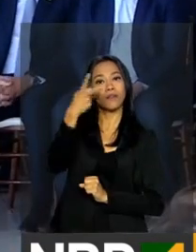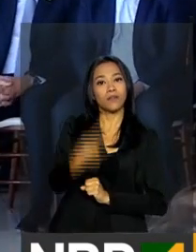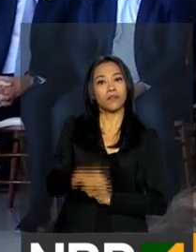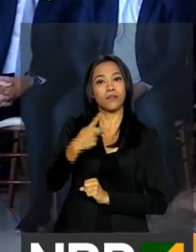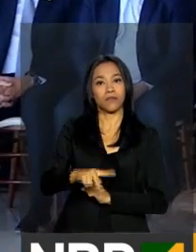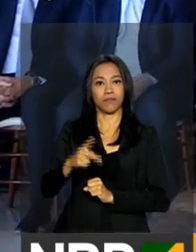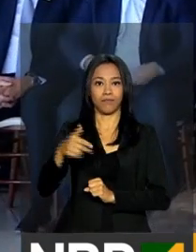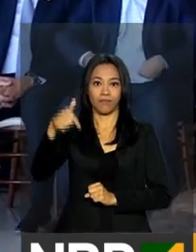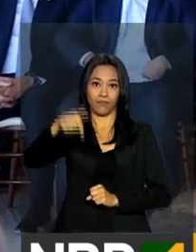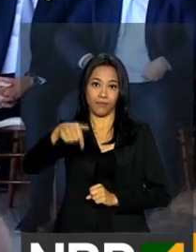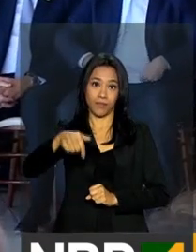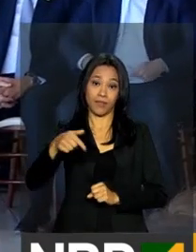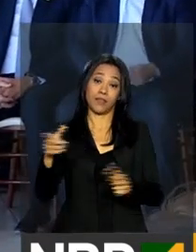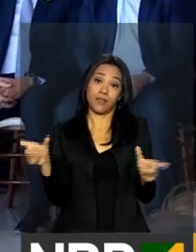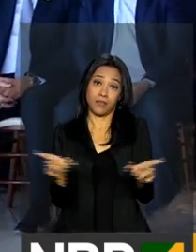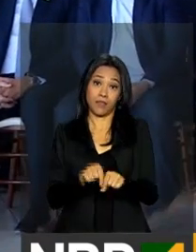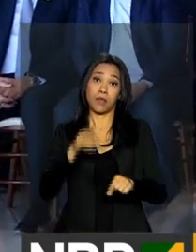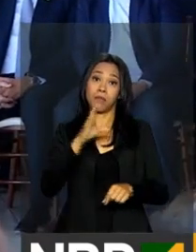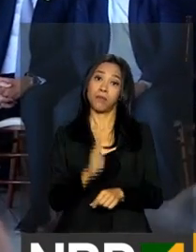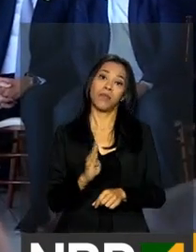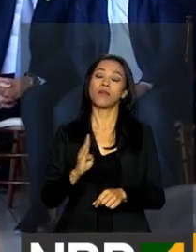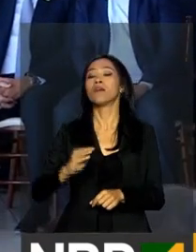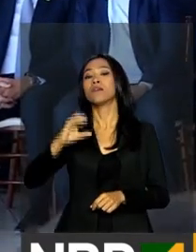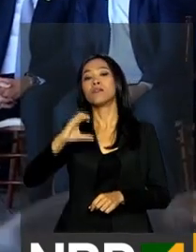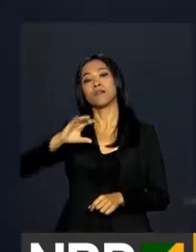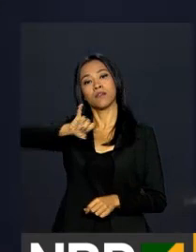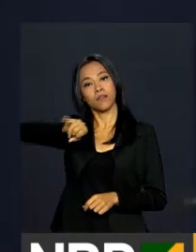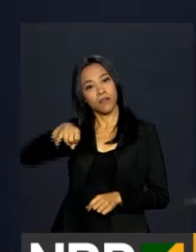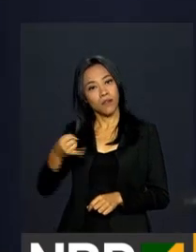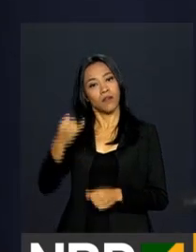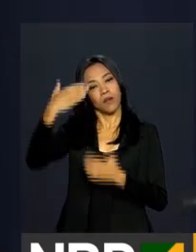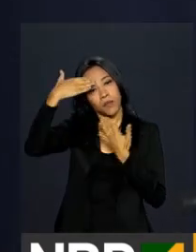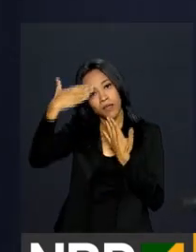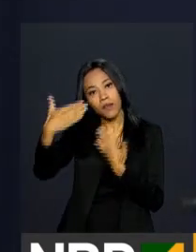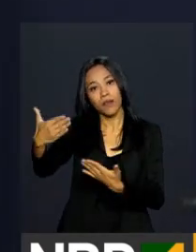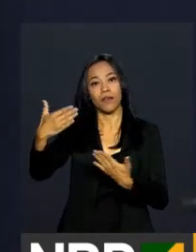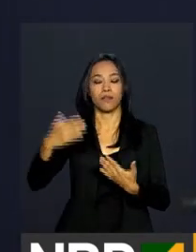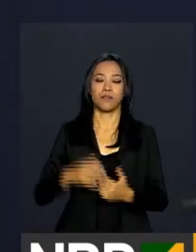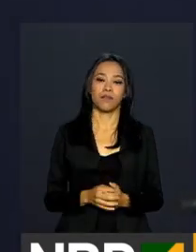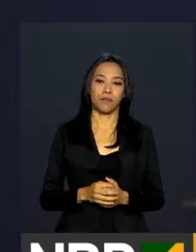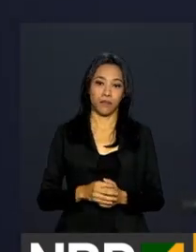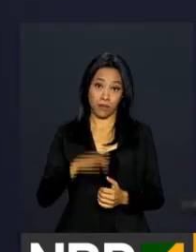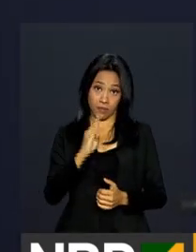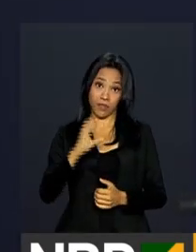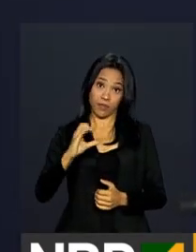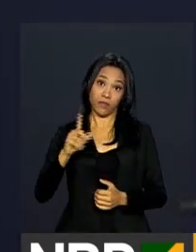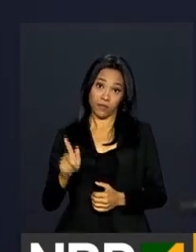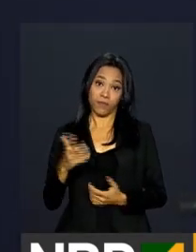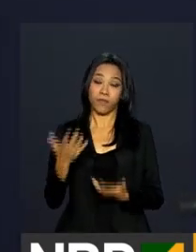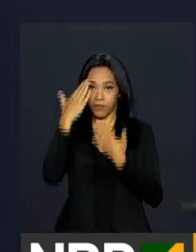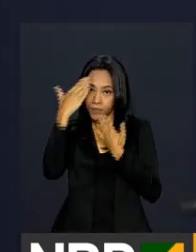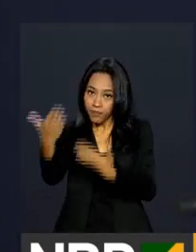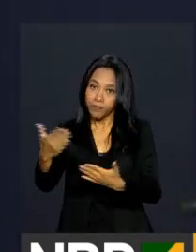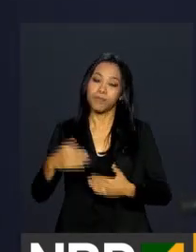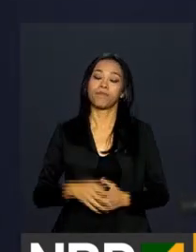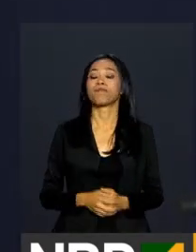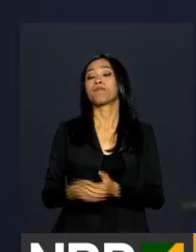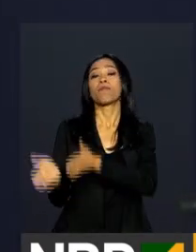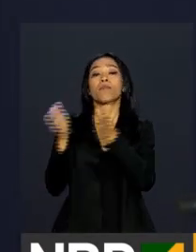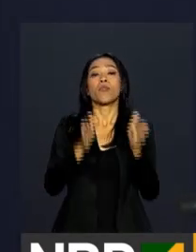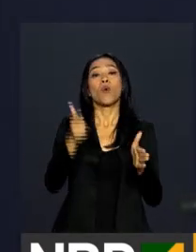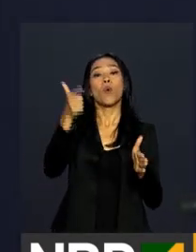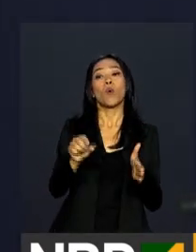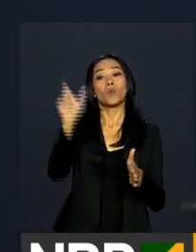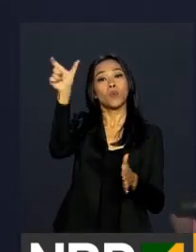agradecer muitíssimo esta sua delicadeza. Dizer, viu, Rodrigo, uma palavra em relação ao Paulo